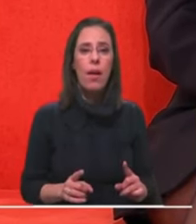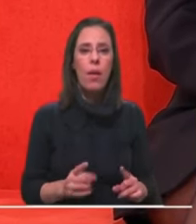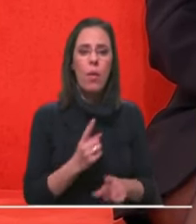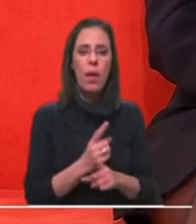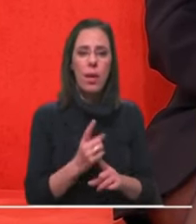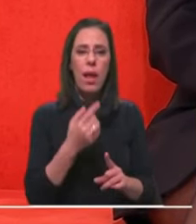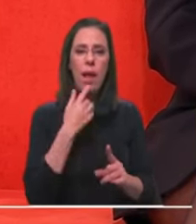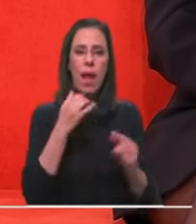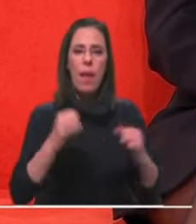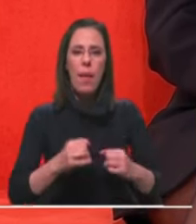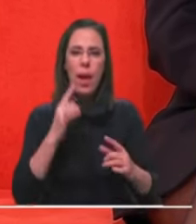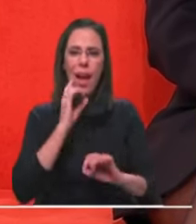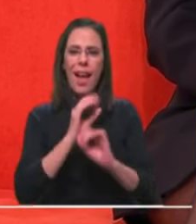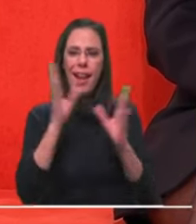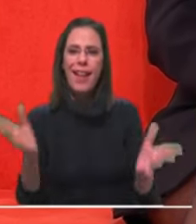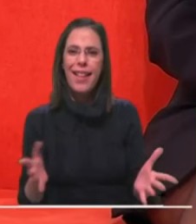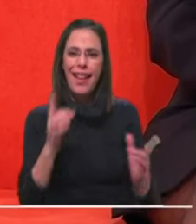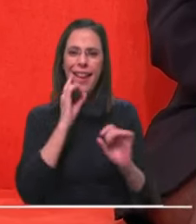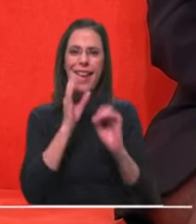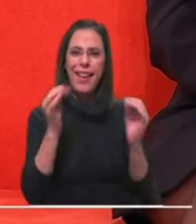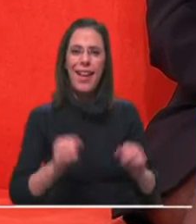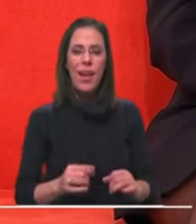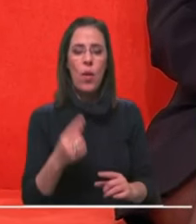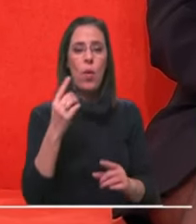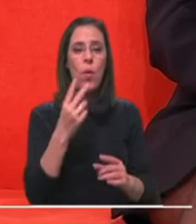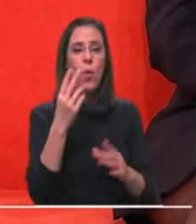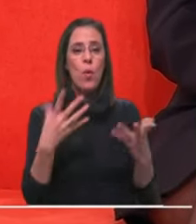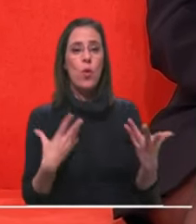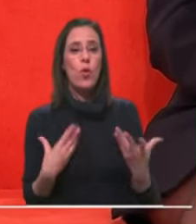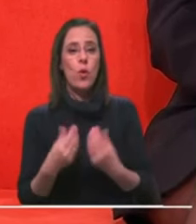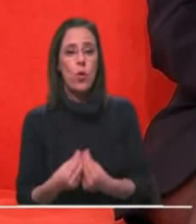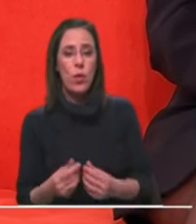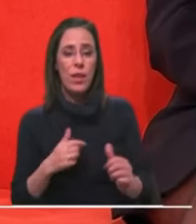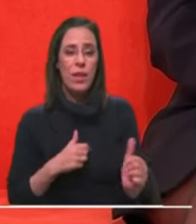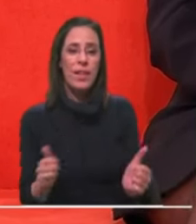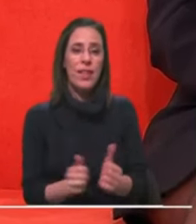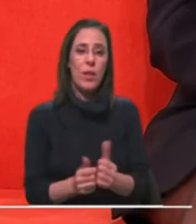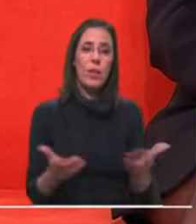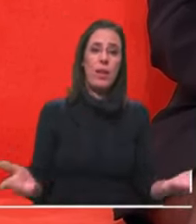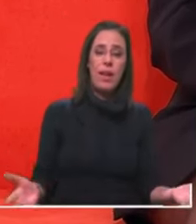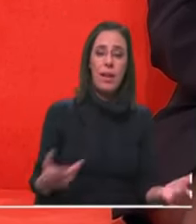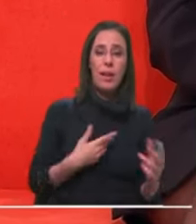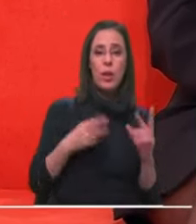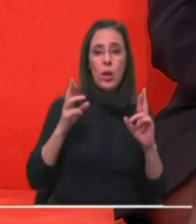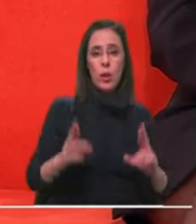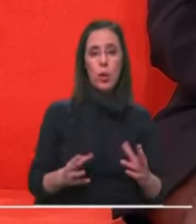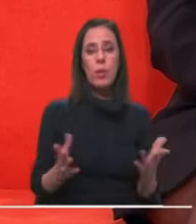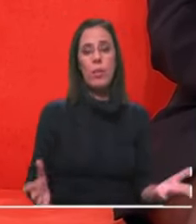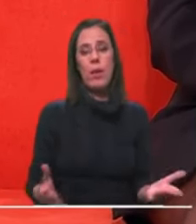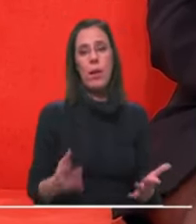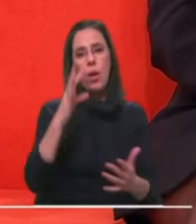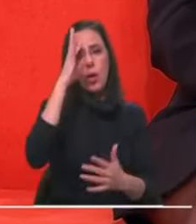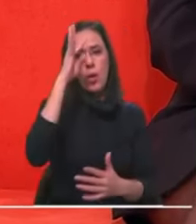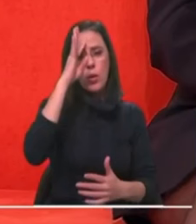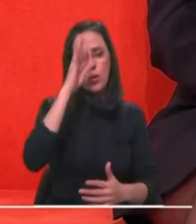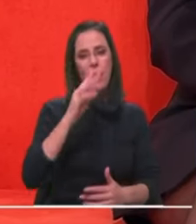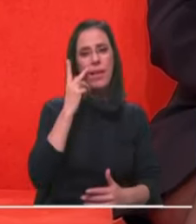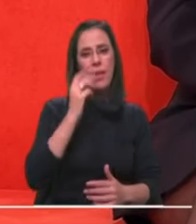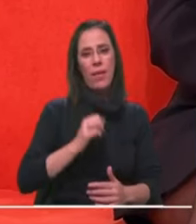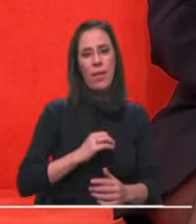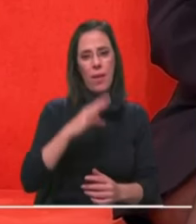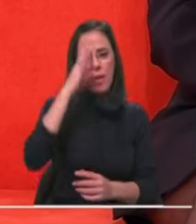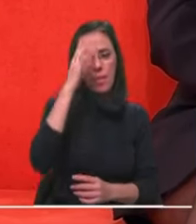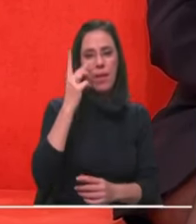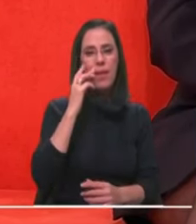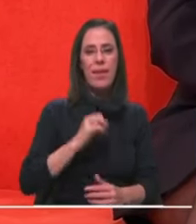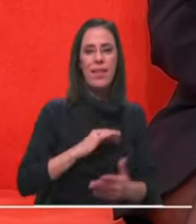tá palavrado claro que sim claro que sim foi o universo que nos juntou e a gente espera que o universo também nos traga é é o maior